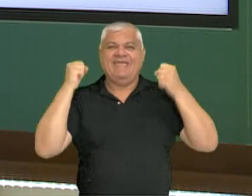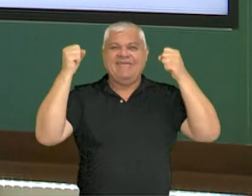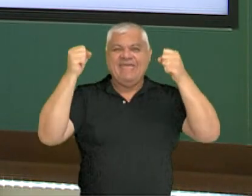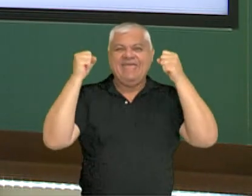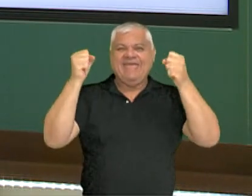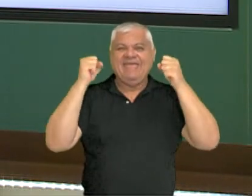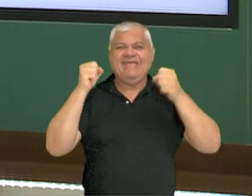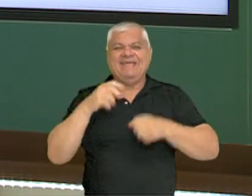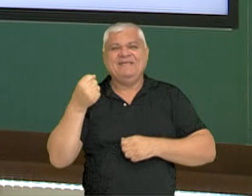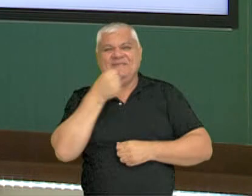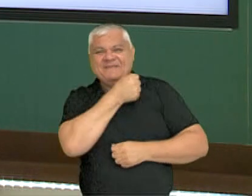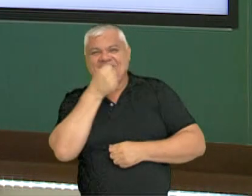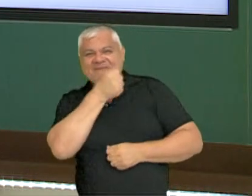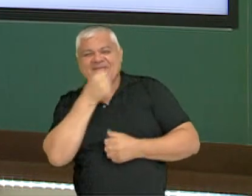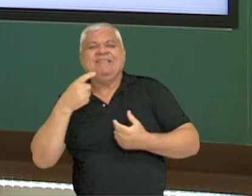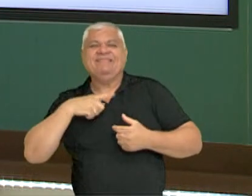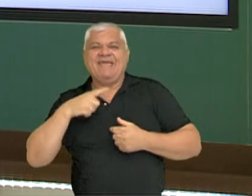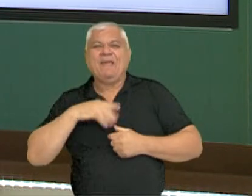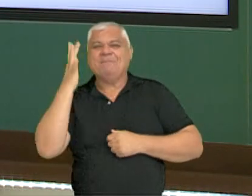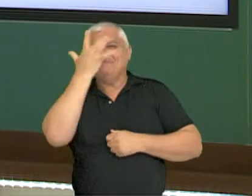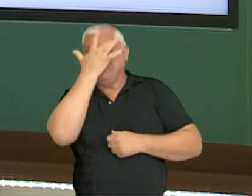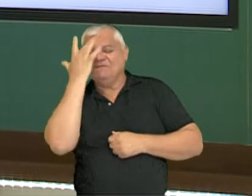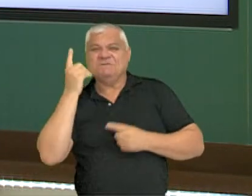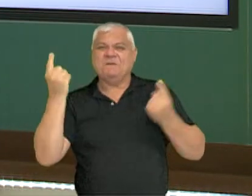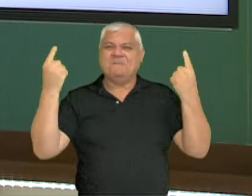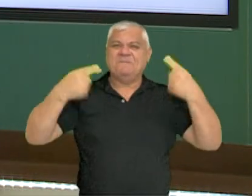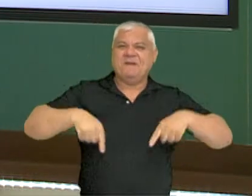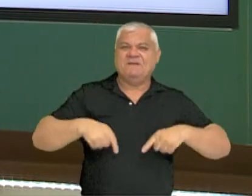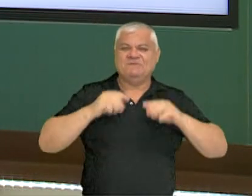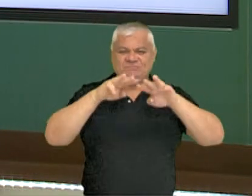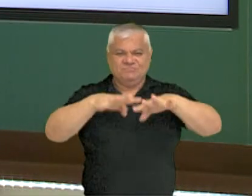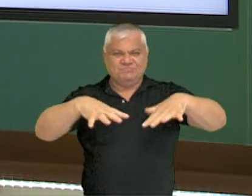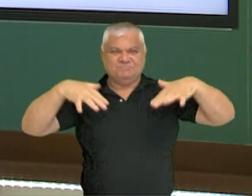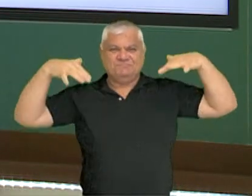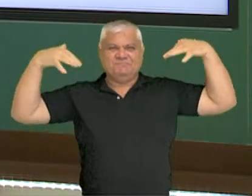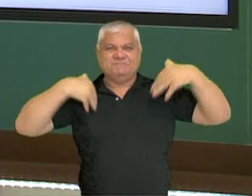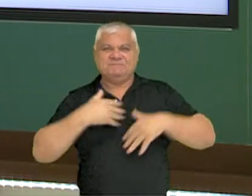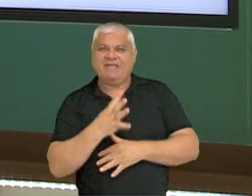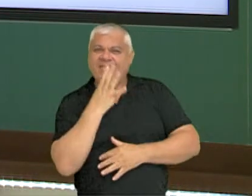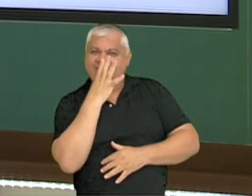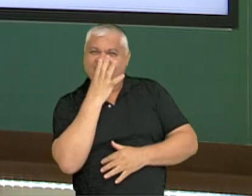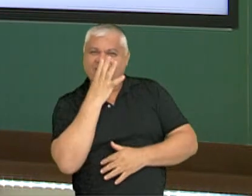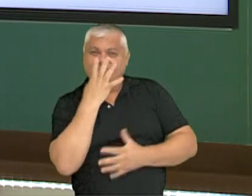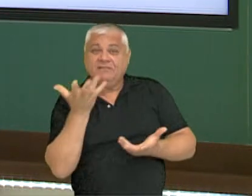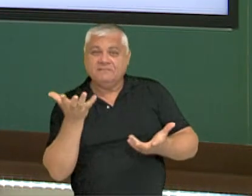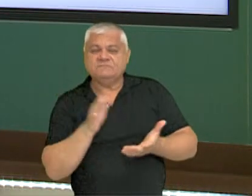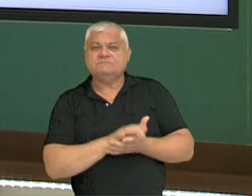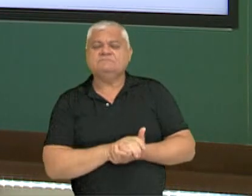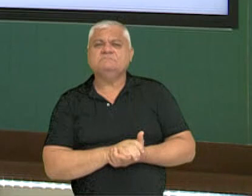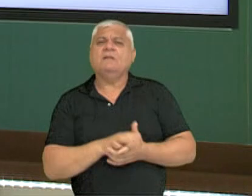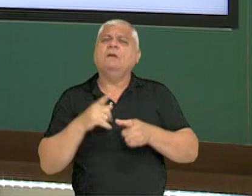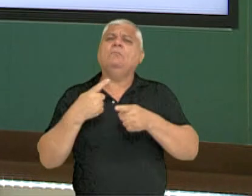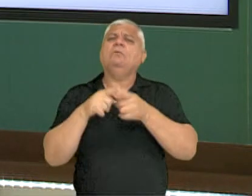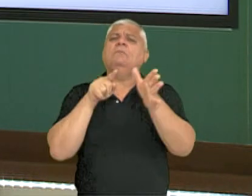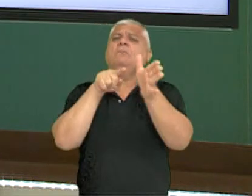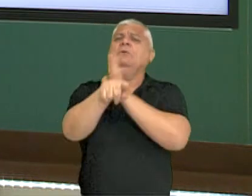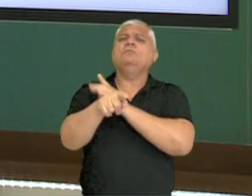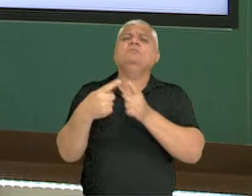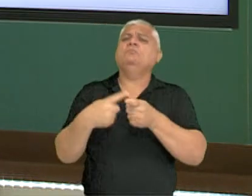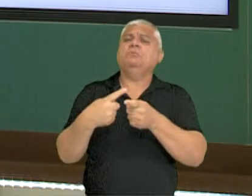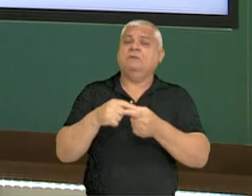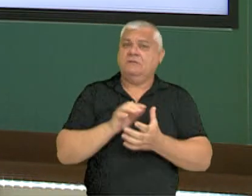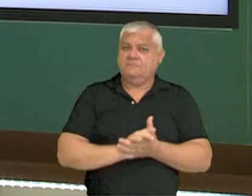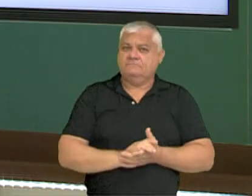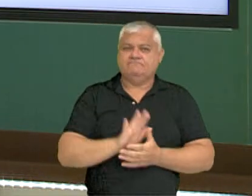nós falamos, então várias pessoas vão lá para assistir o programa, enfim. Por que eu estou perguntando isso? Já